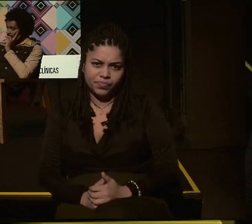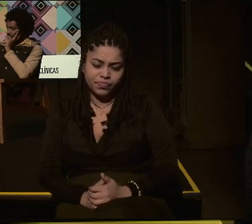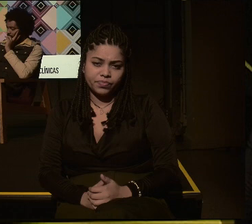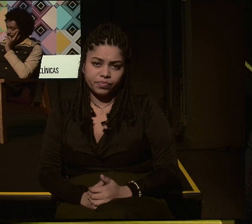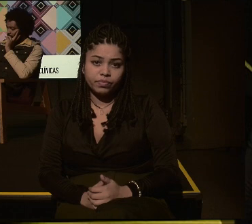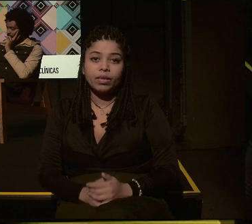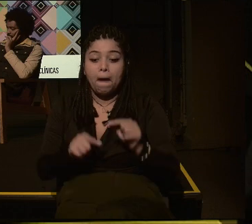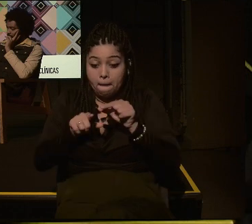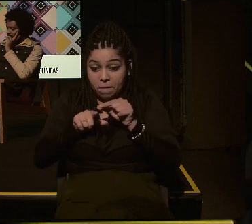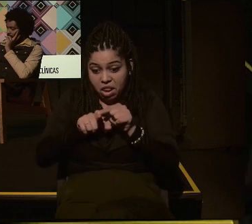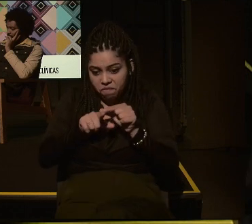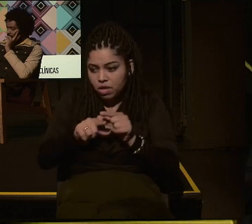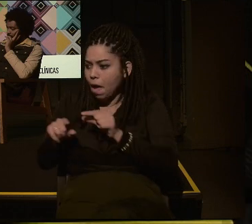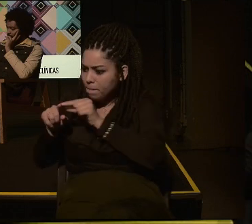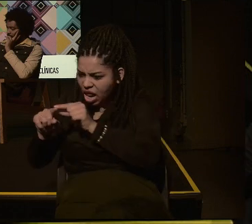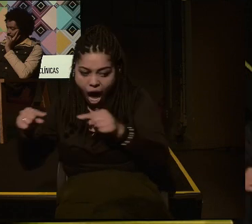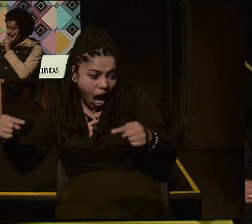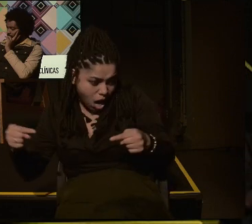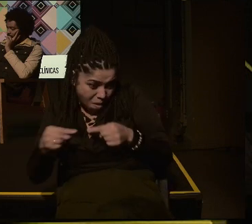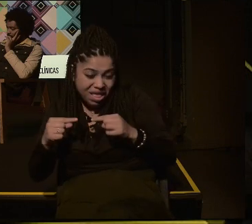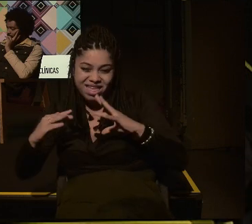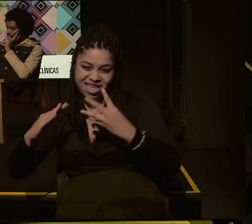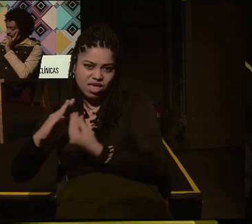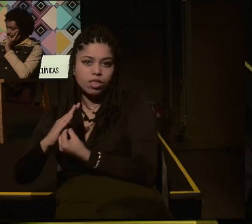da perifa para perifa.